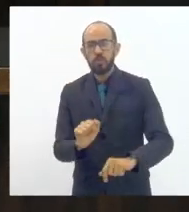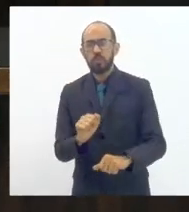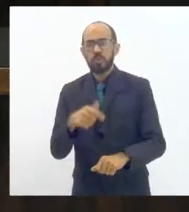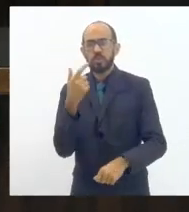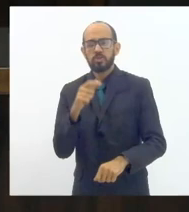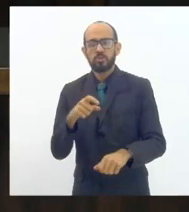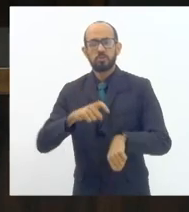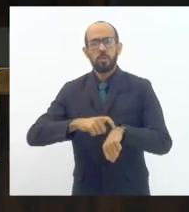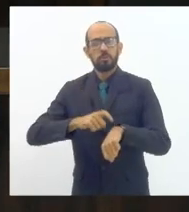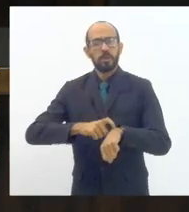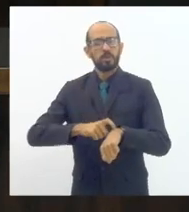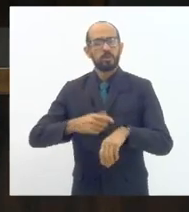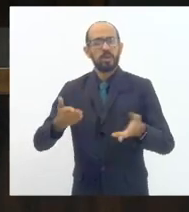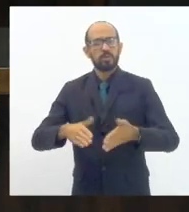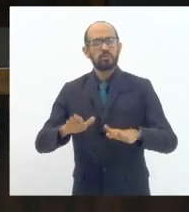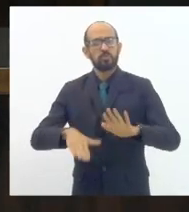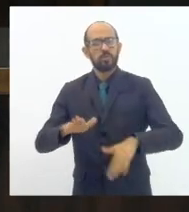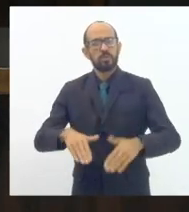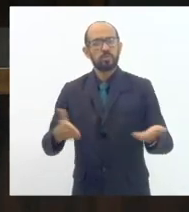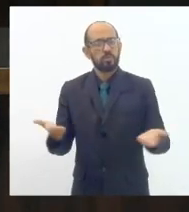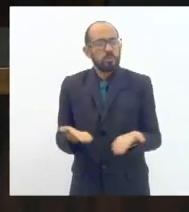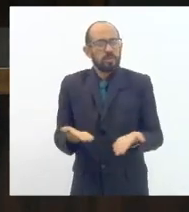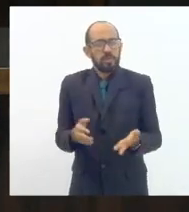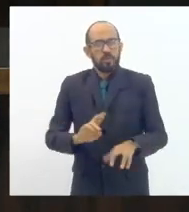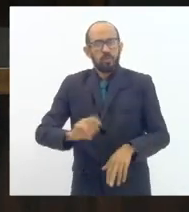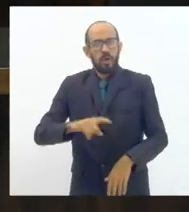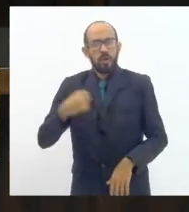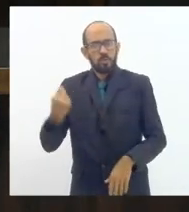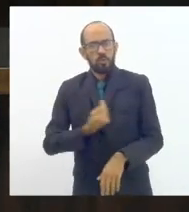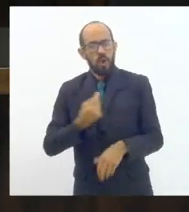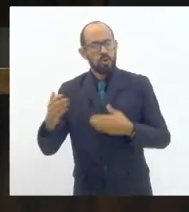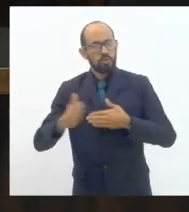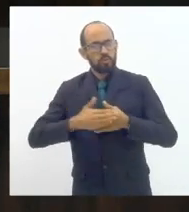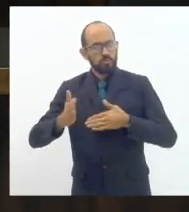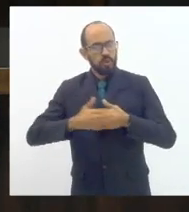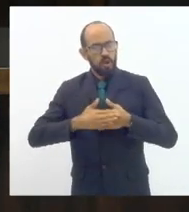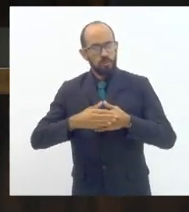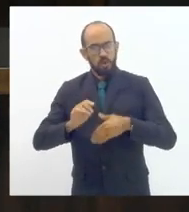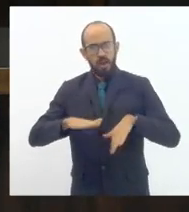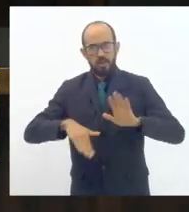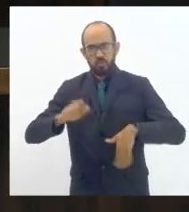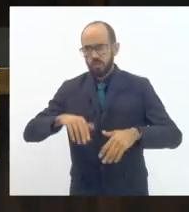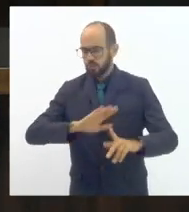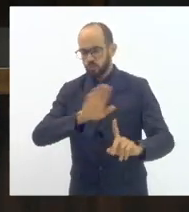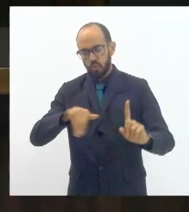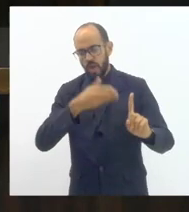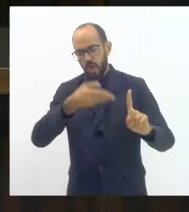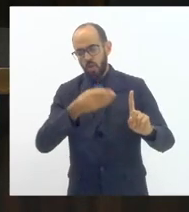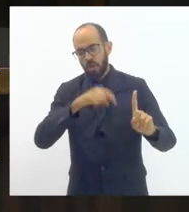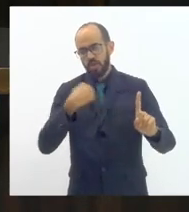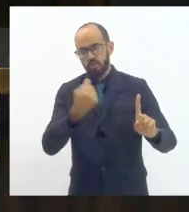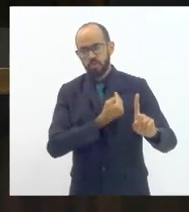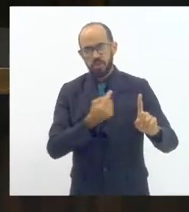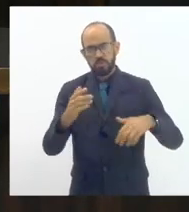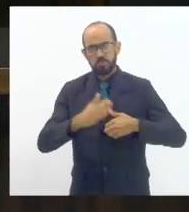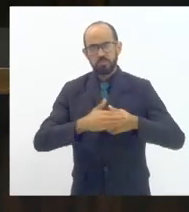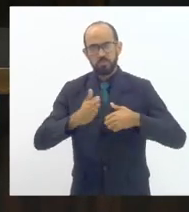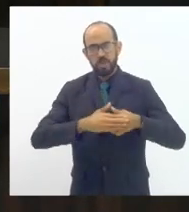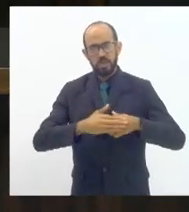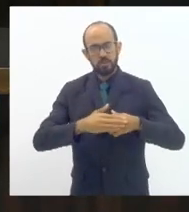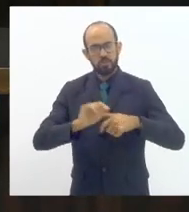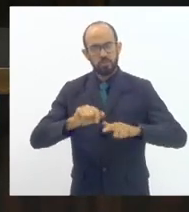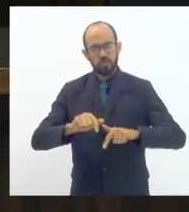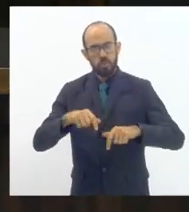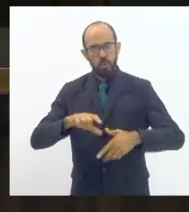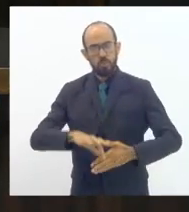o presente muitas vezes não é nosso, o presente muitas vezes não nos reconhece como agentes da